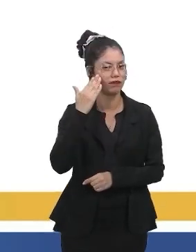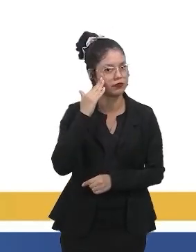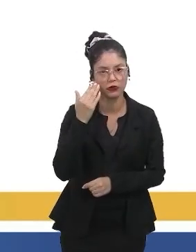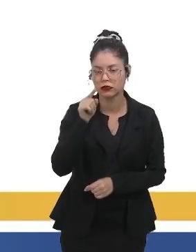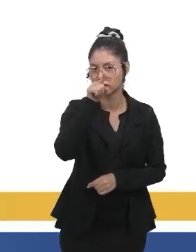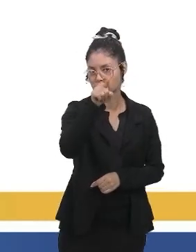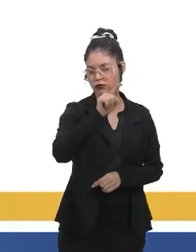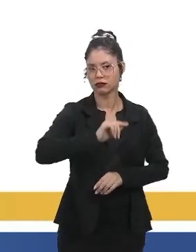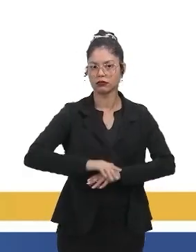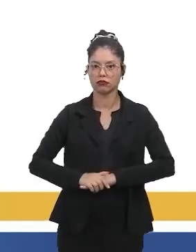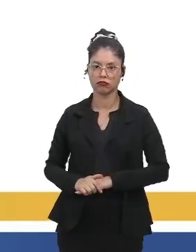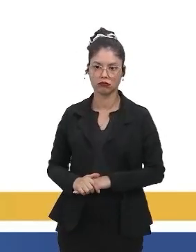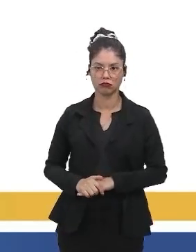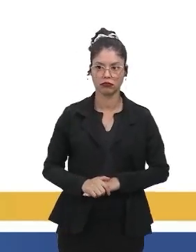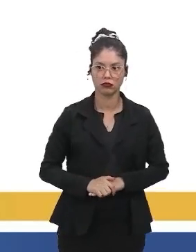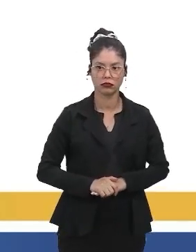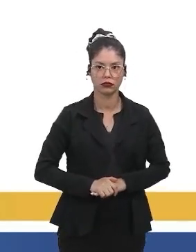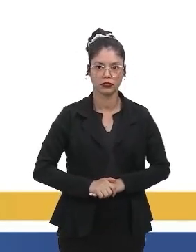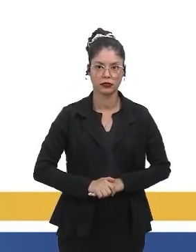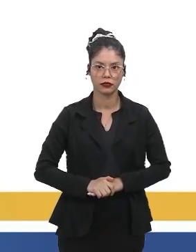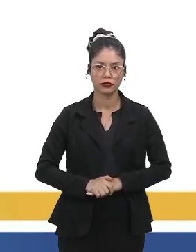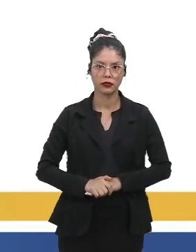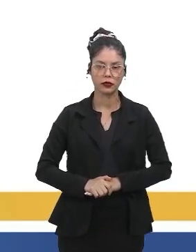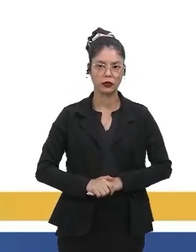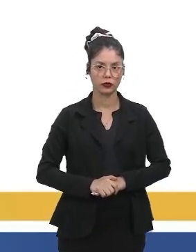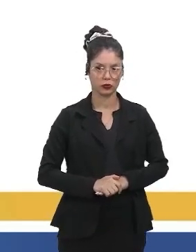diz não é entendido por você.